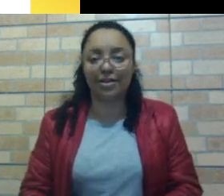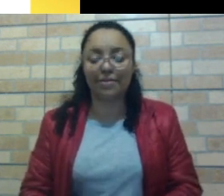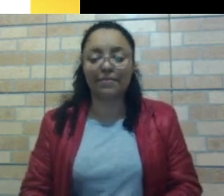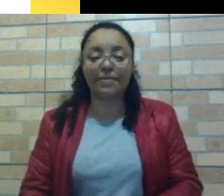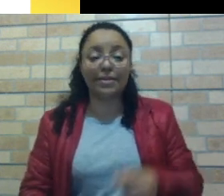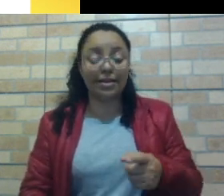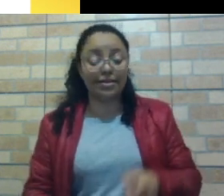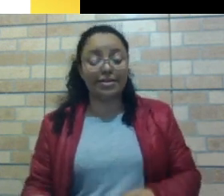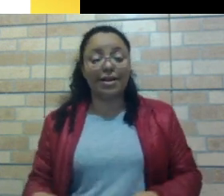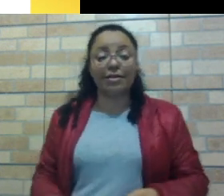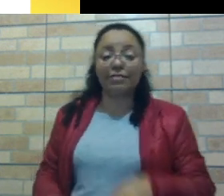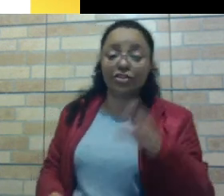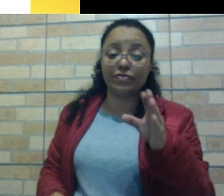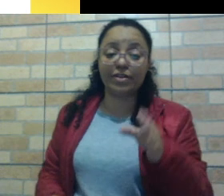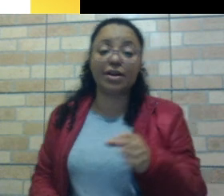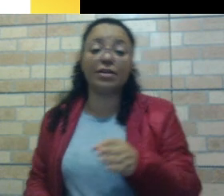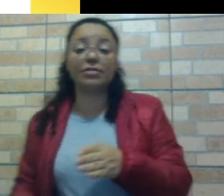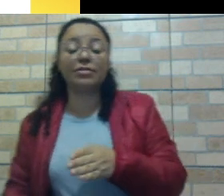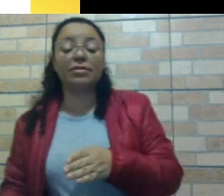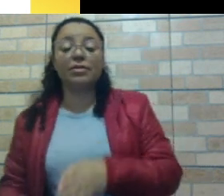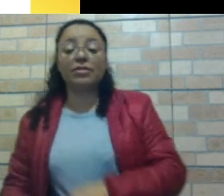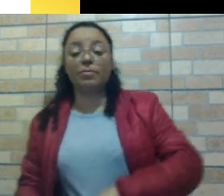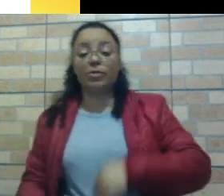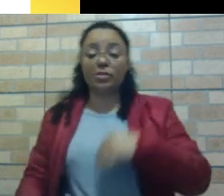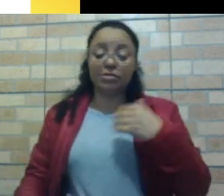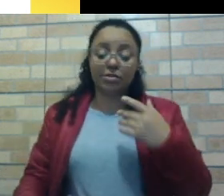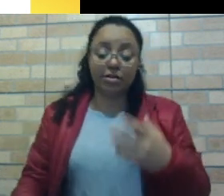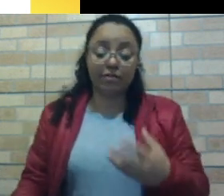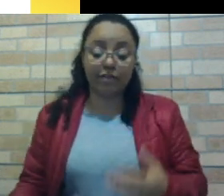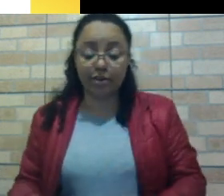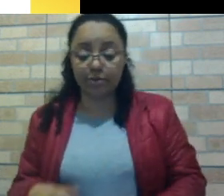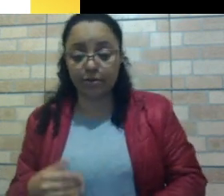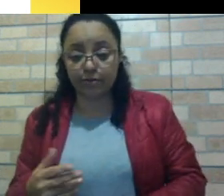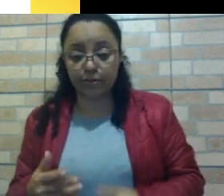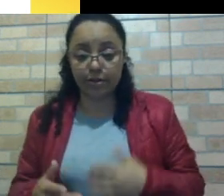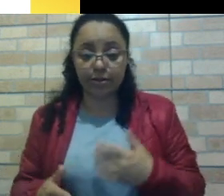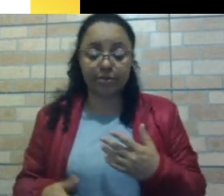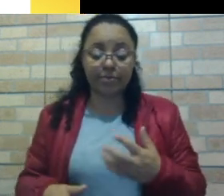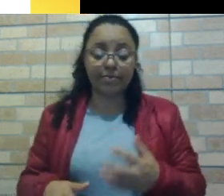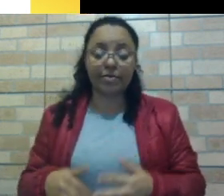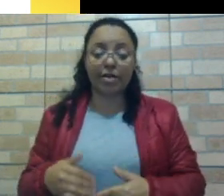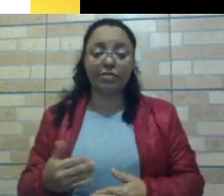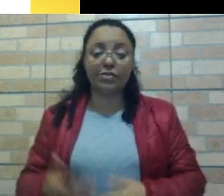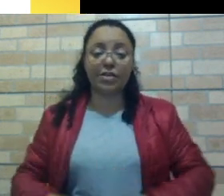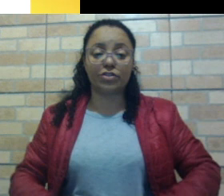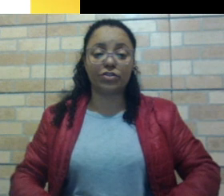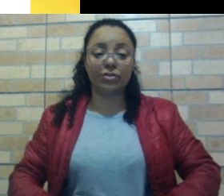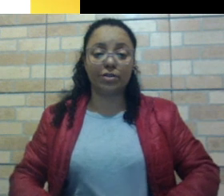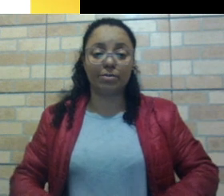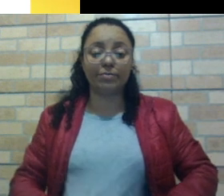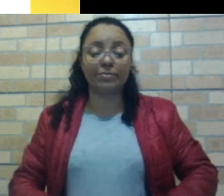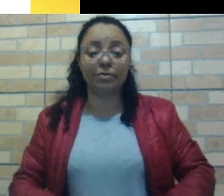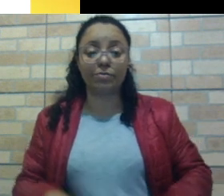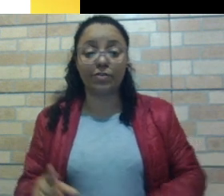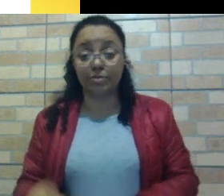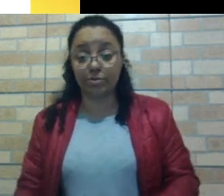Melhor, né? Tem que treinar. Mais devagar. Depois vai aumentando, né? A velocidade. Tá